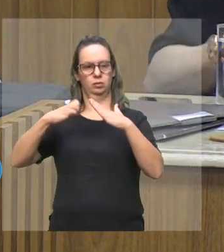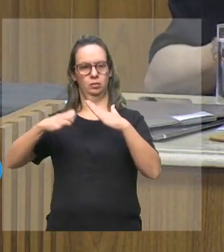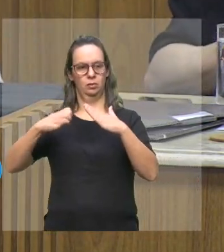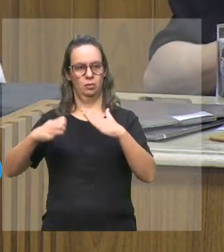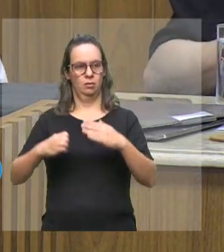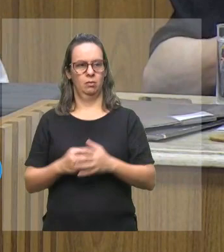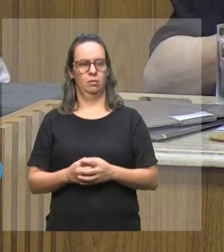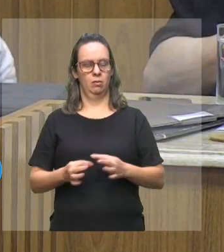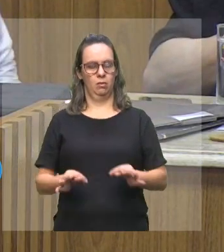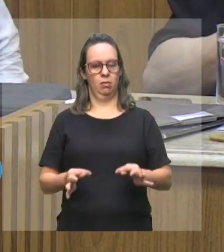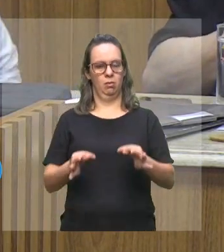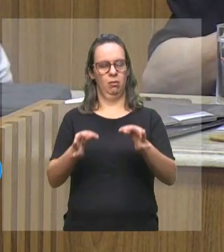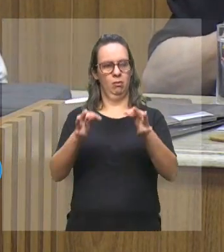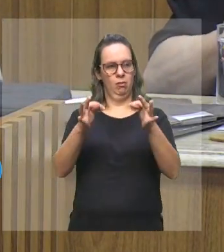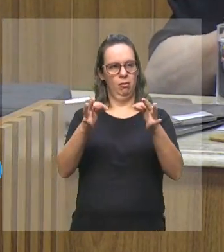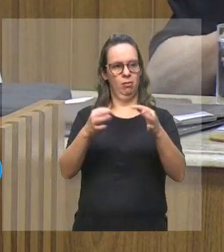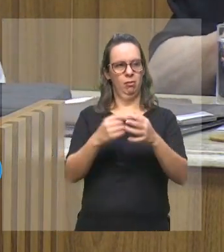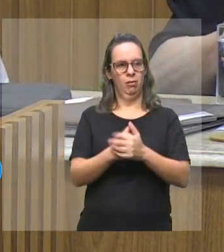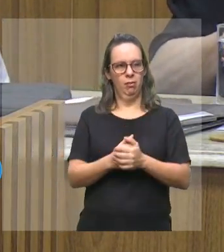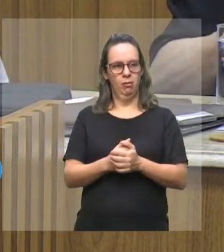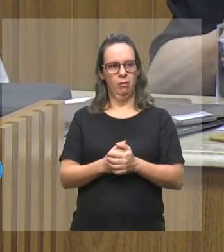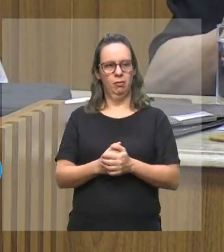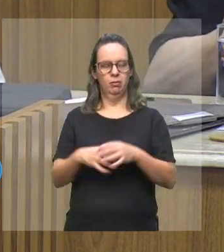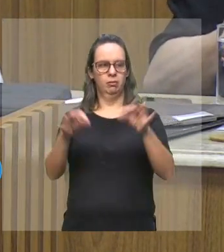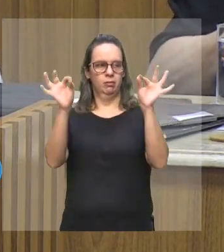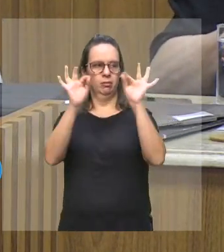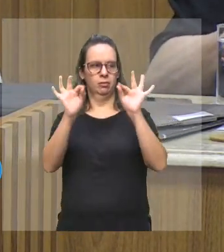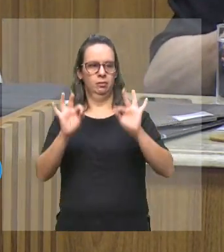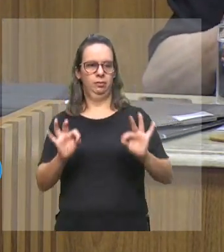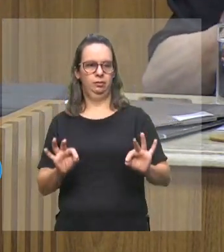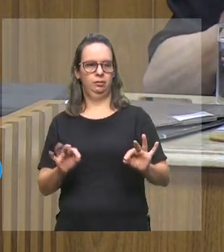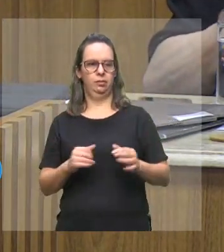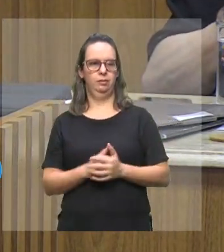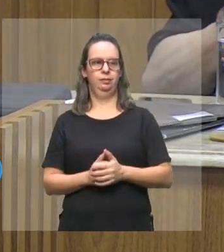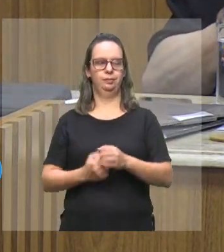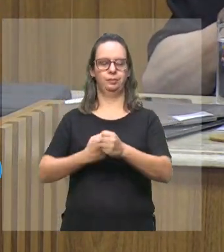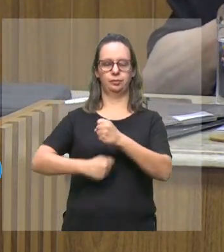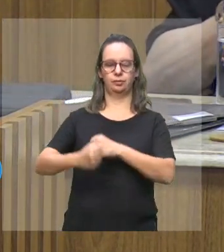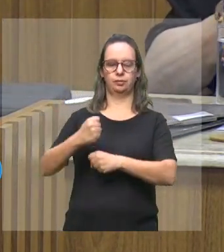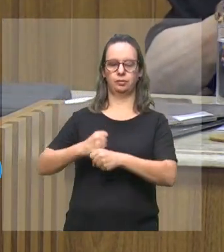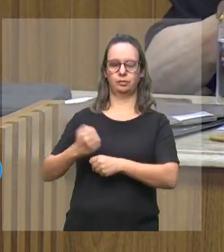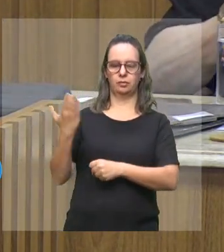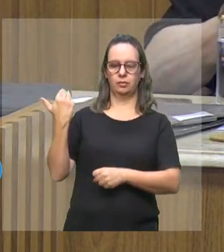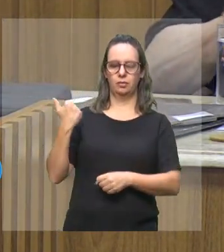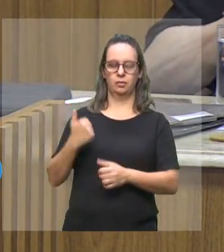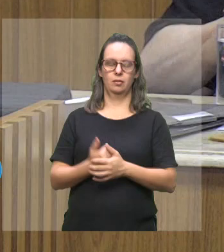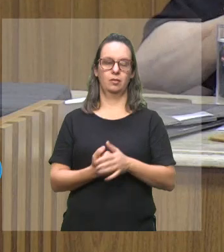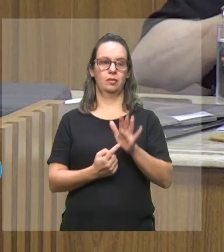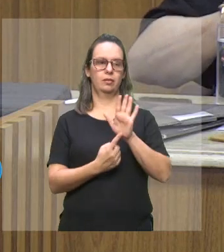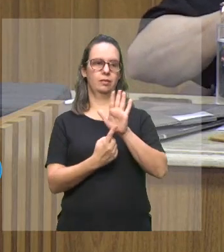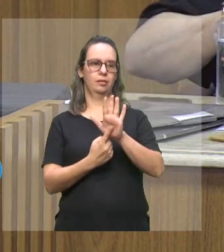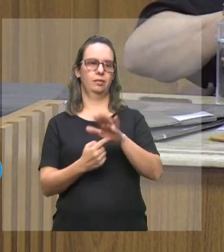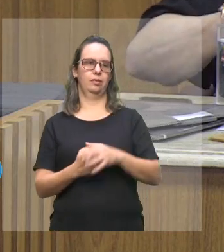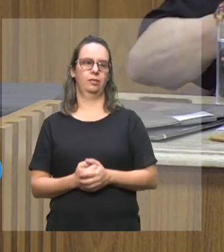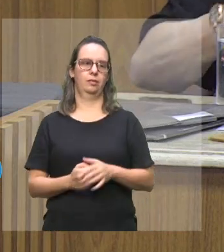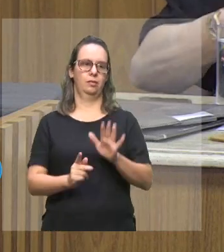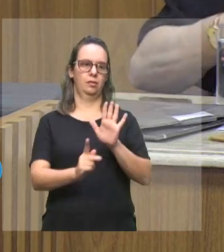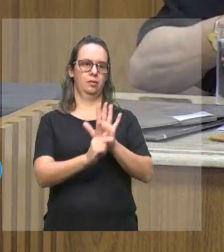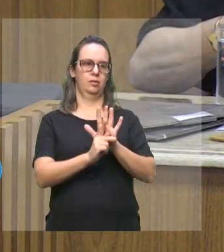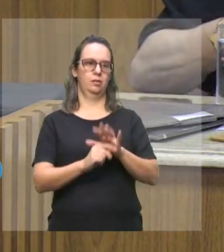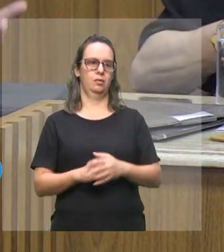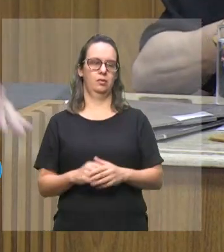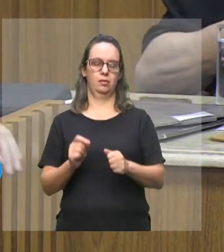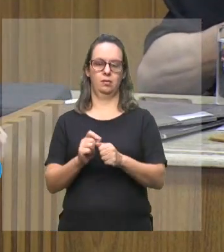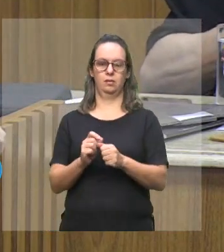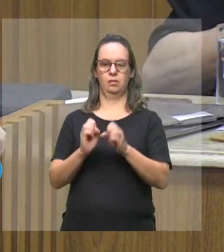técnicas, podemos dizer assim, simples. Ano passado, nós apresentamos um projeto que criou toda